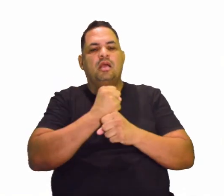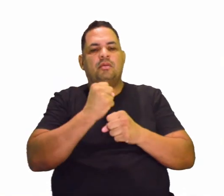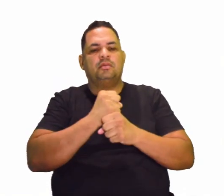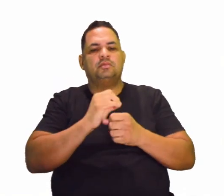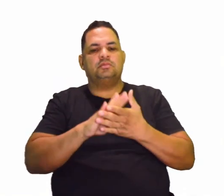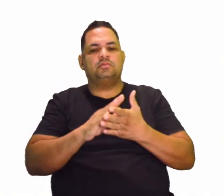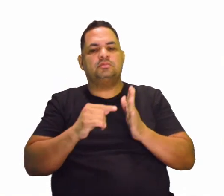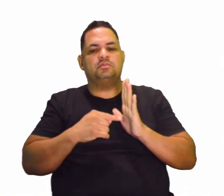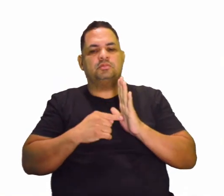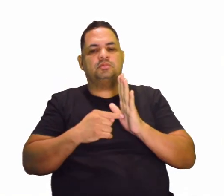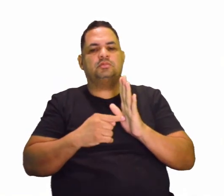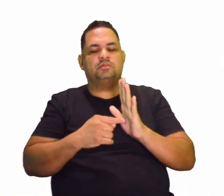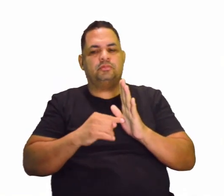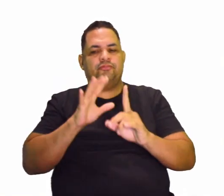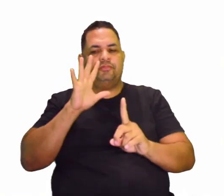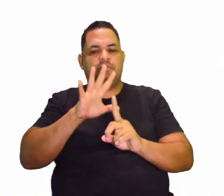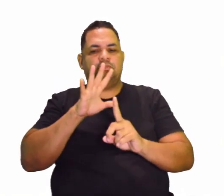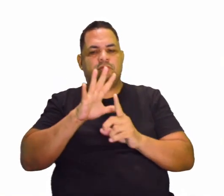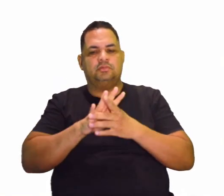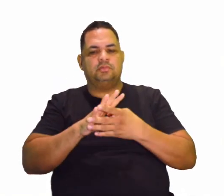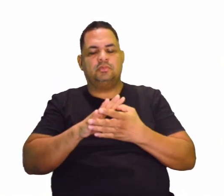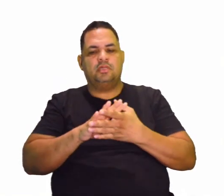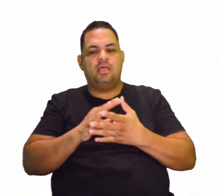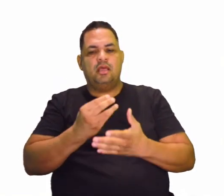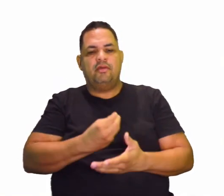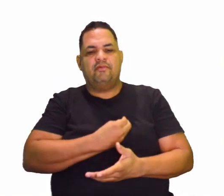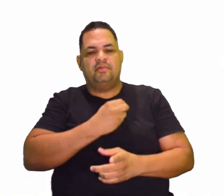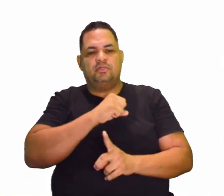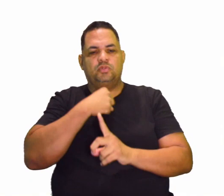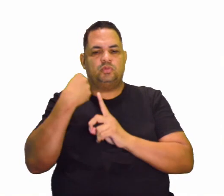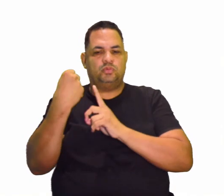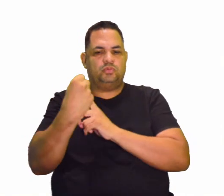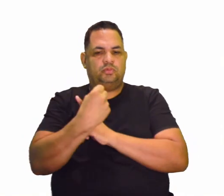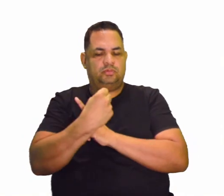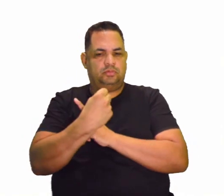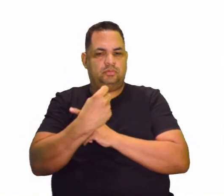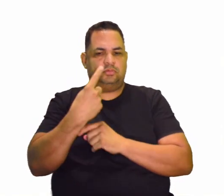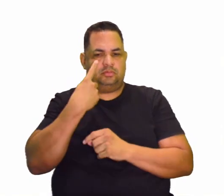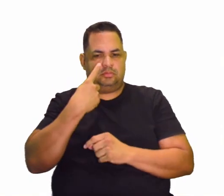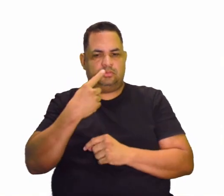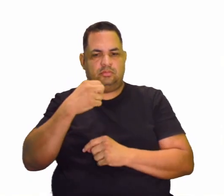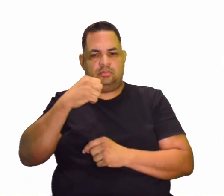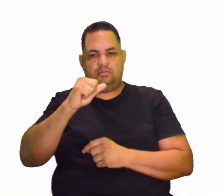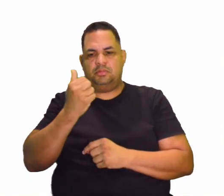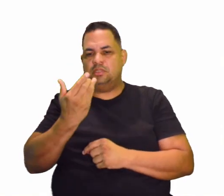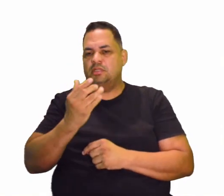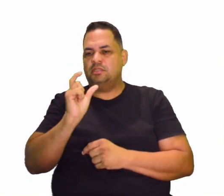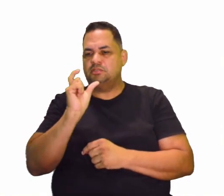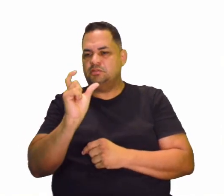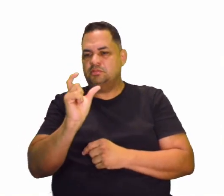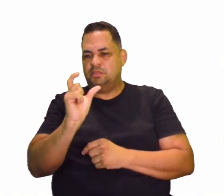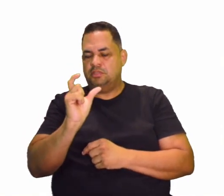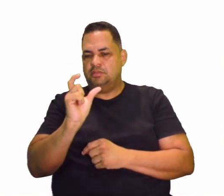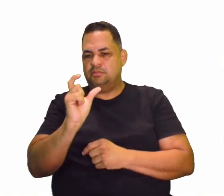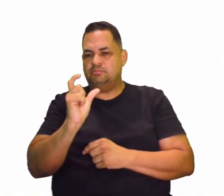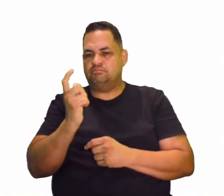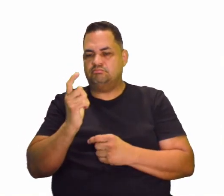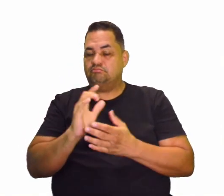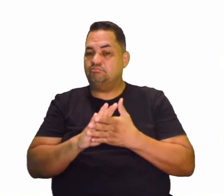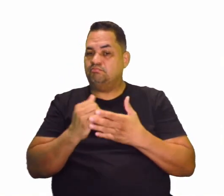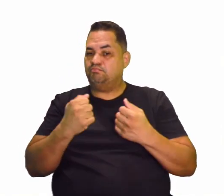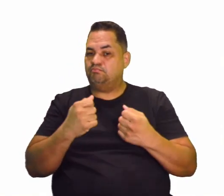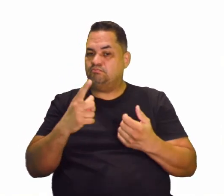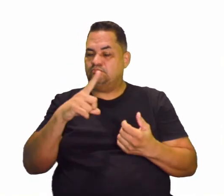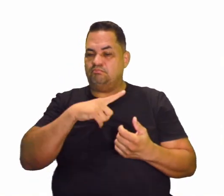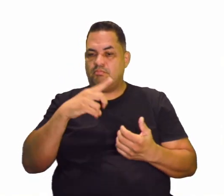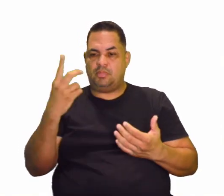vida social? Então, sempre quando há palavras como apenas, somente, pode induzir ao erro, viu?